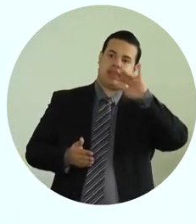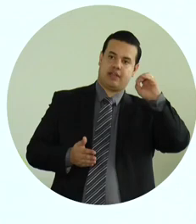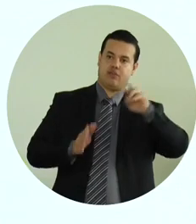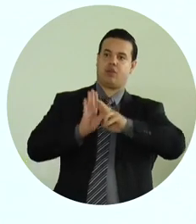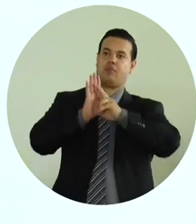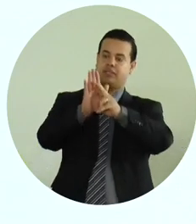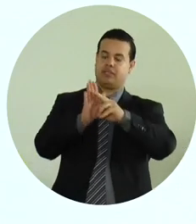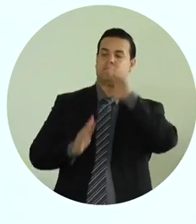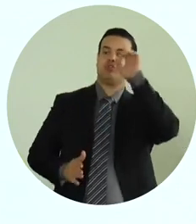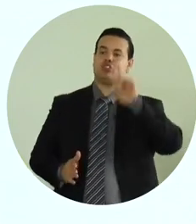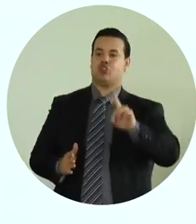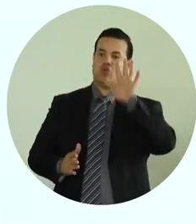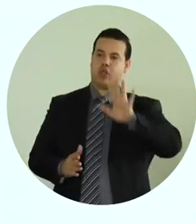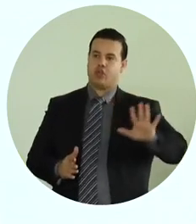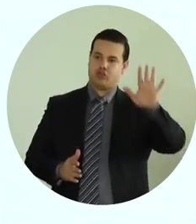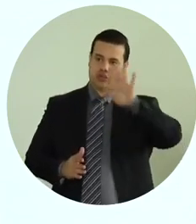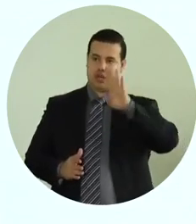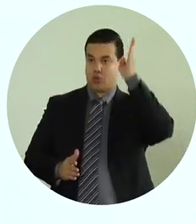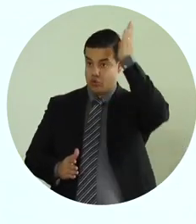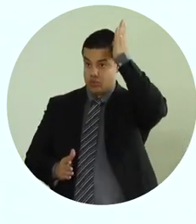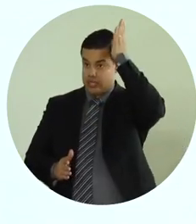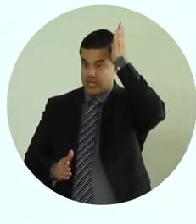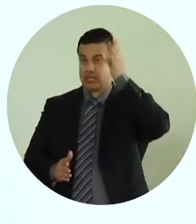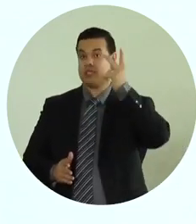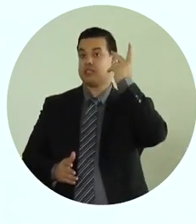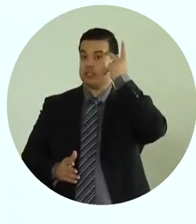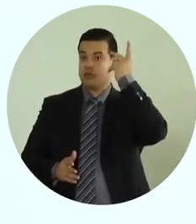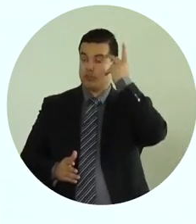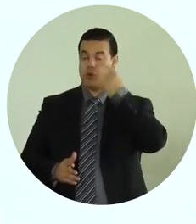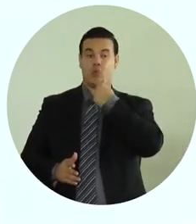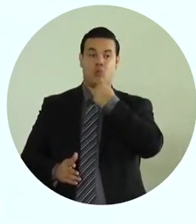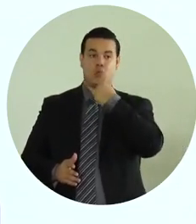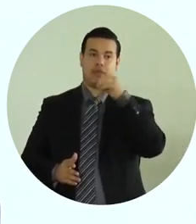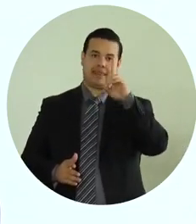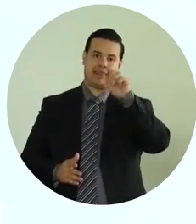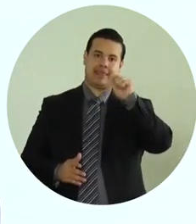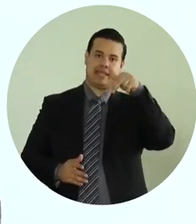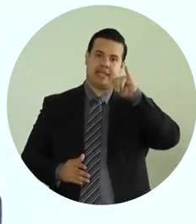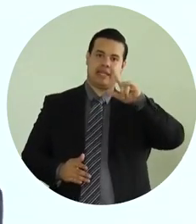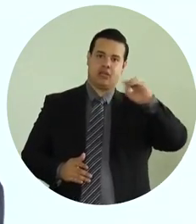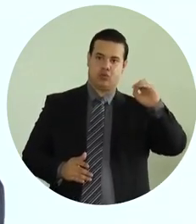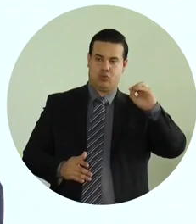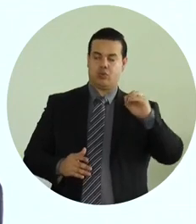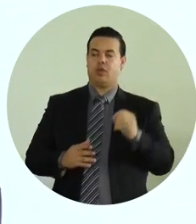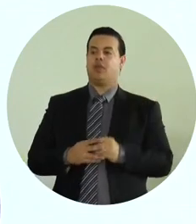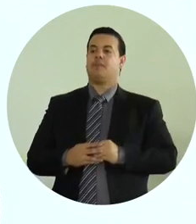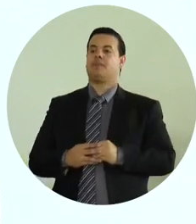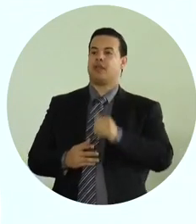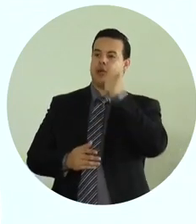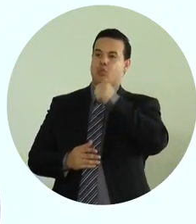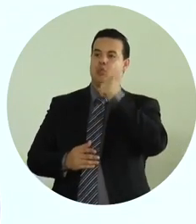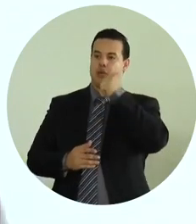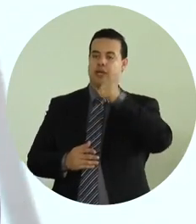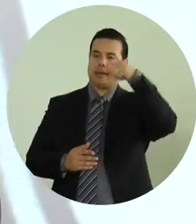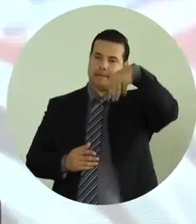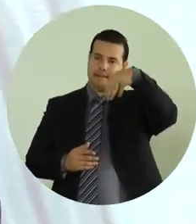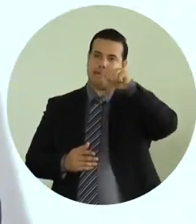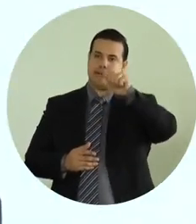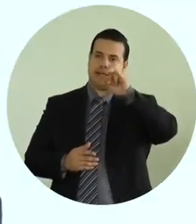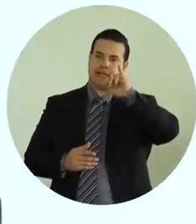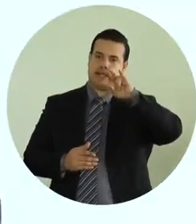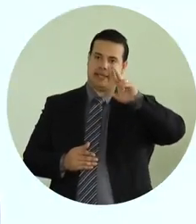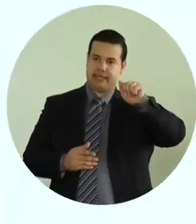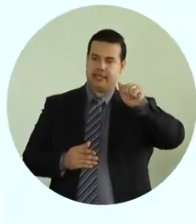diretor regional do SESC de São Paulo, o senhor Danilo Santos de Miranda, a senhora Maíra Maciel